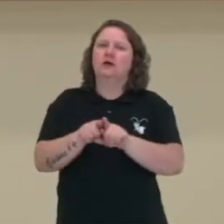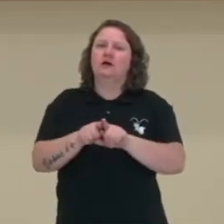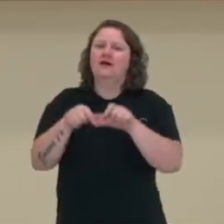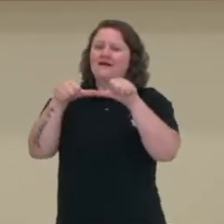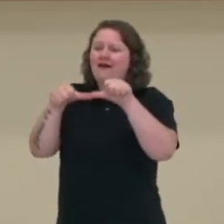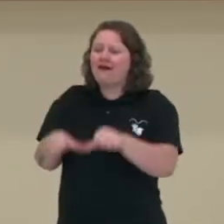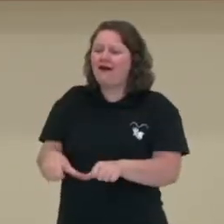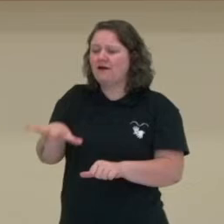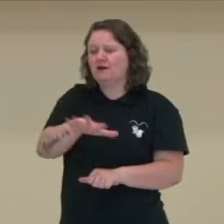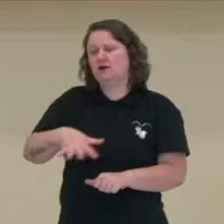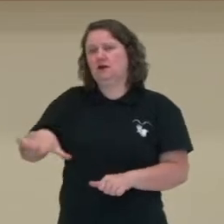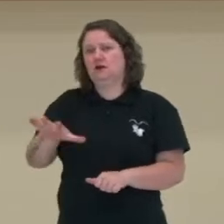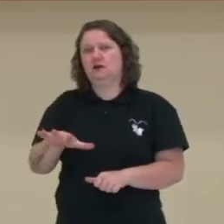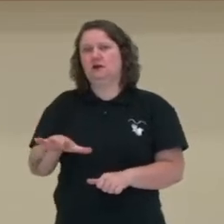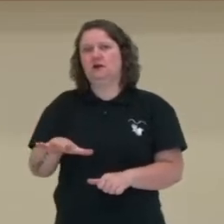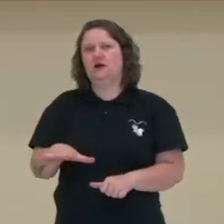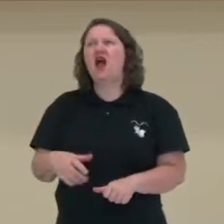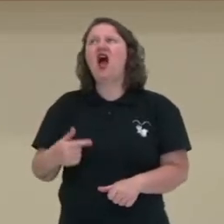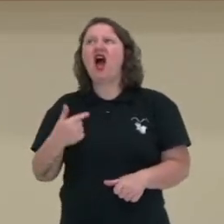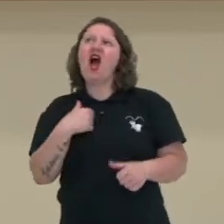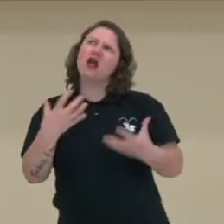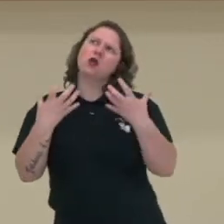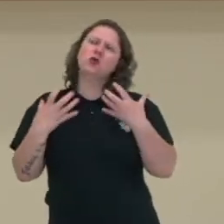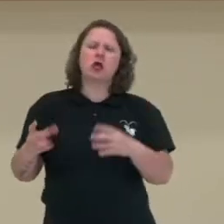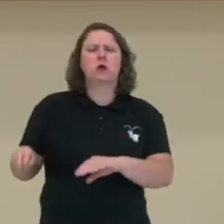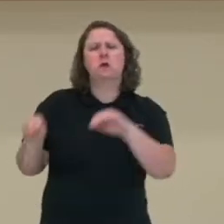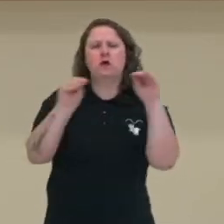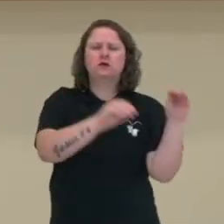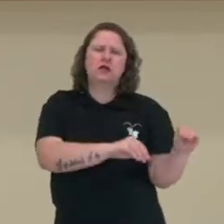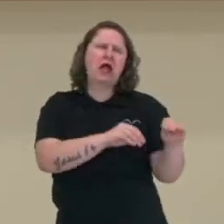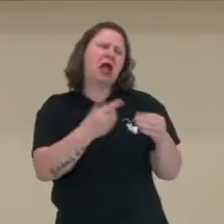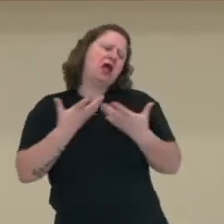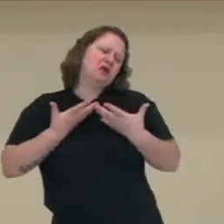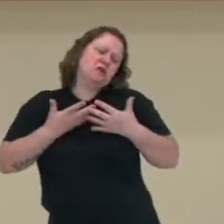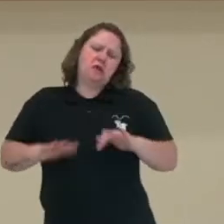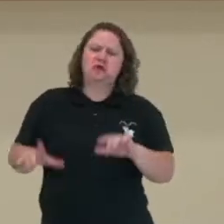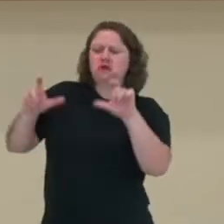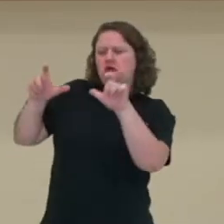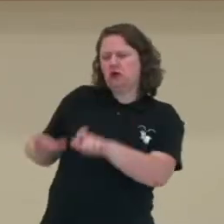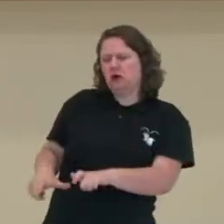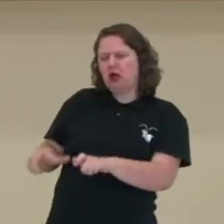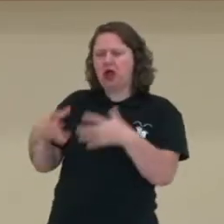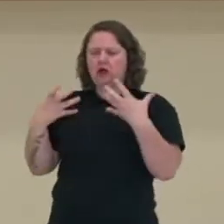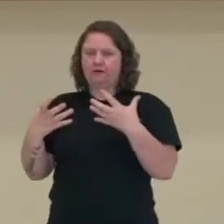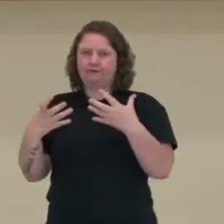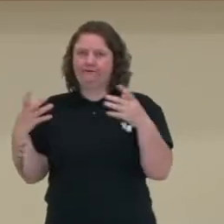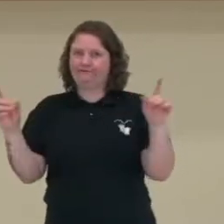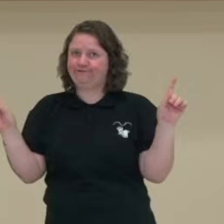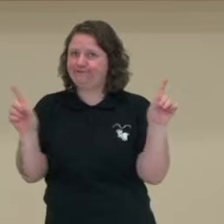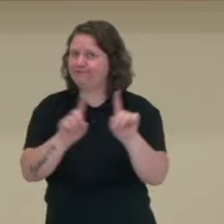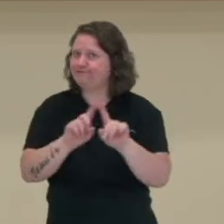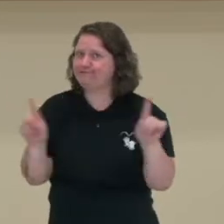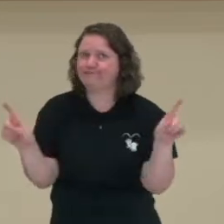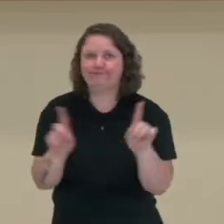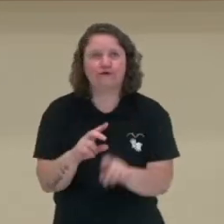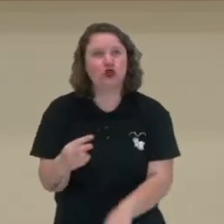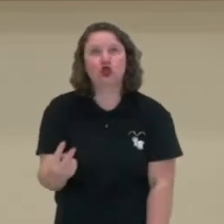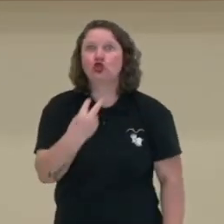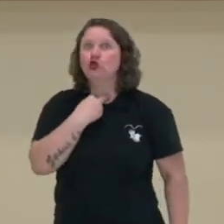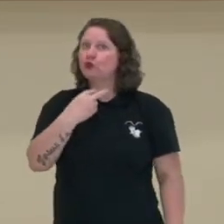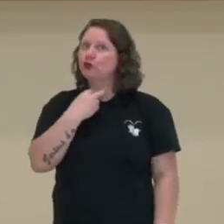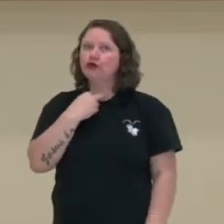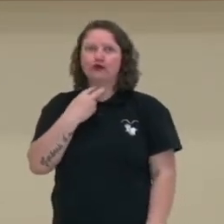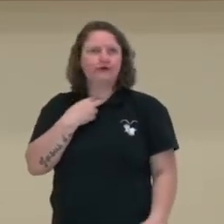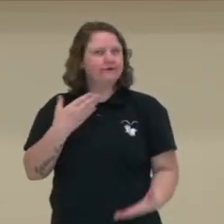terra. Eles não podiam muito bem falar assim, eu vou mudar de feudo, sabe? Não estou gostando muito desse aqui, não tá legal, vou mudar